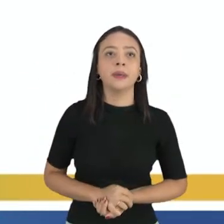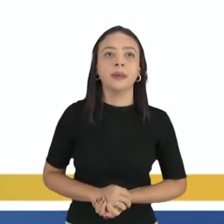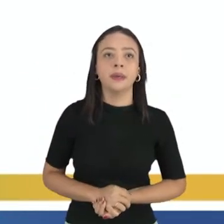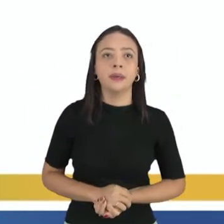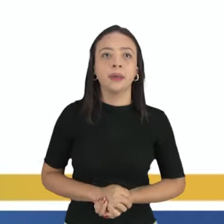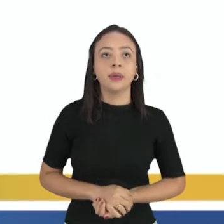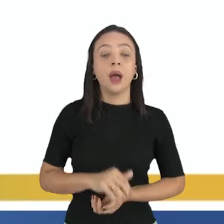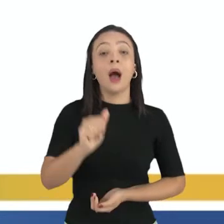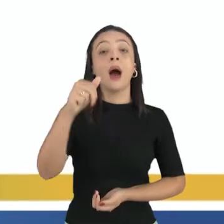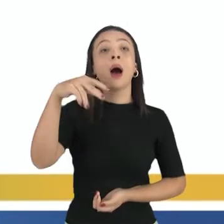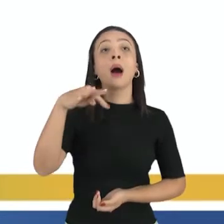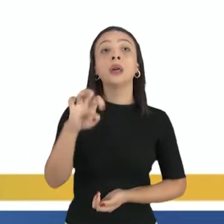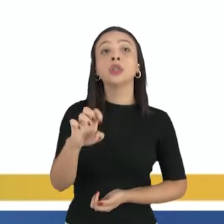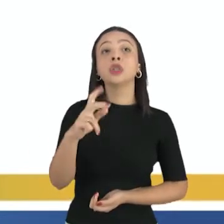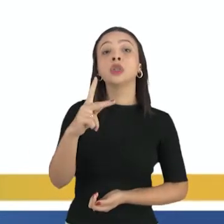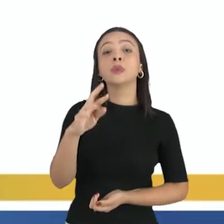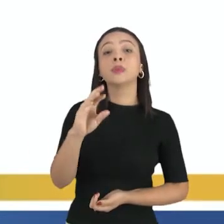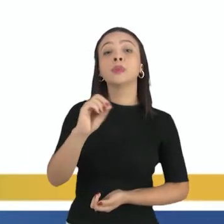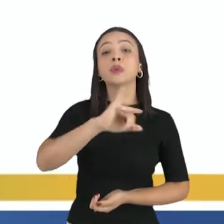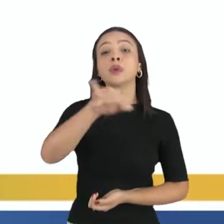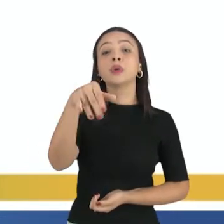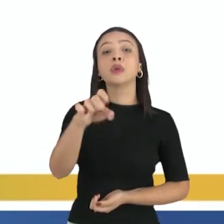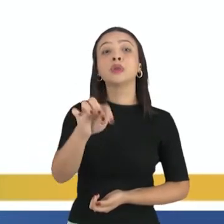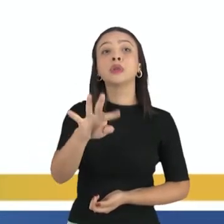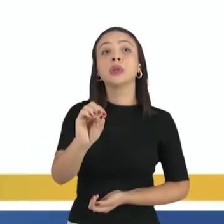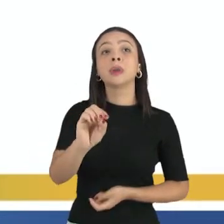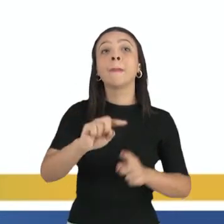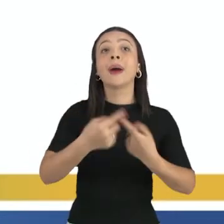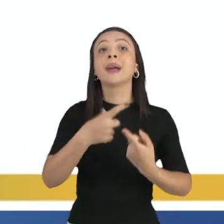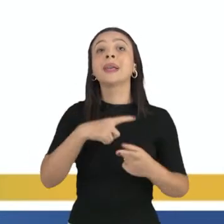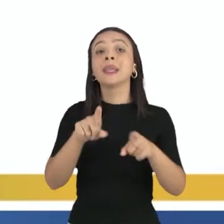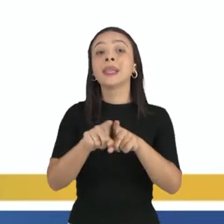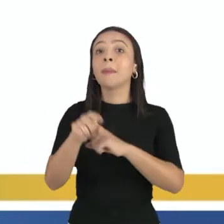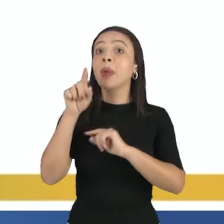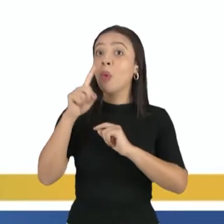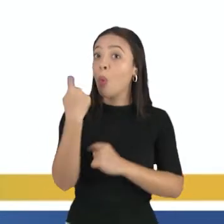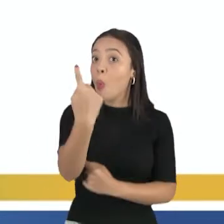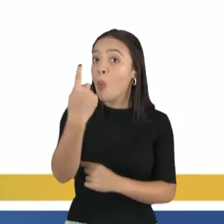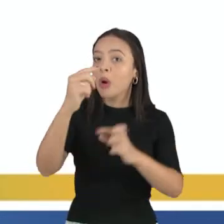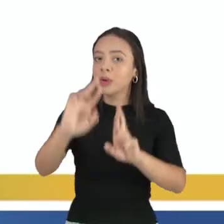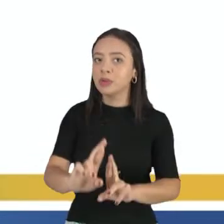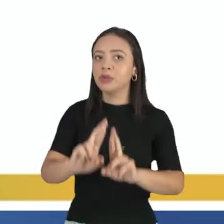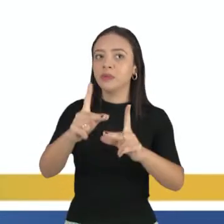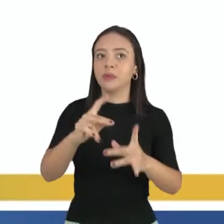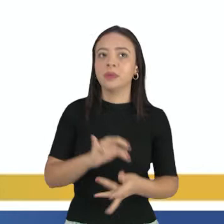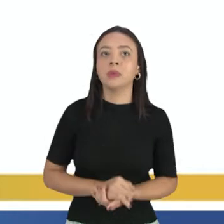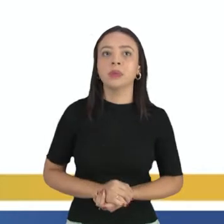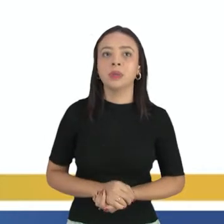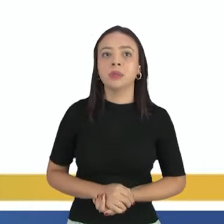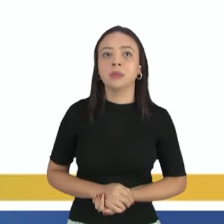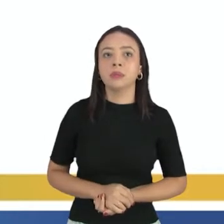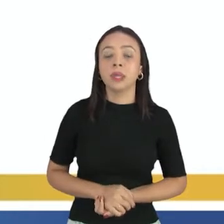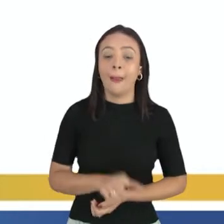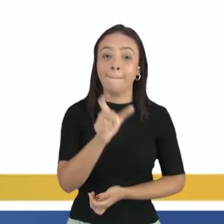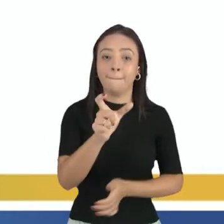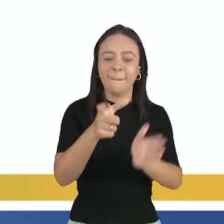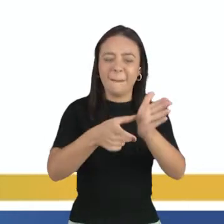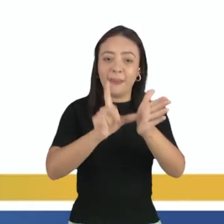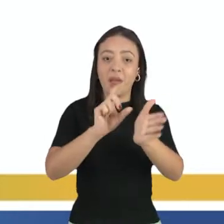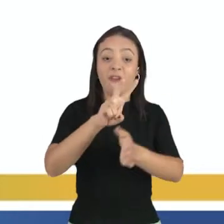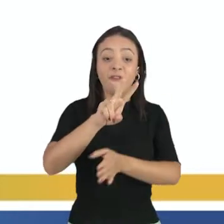geopolítica. Mas atenção, olha a exceção. Com prefixo